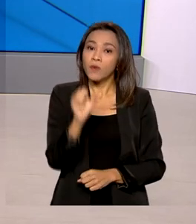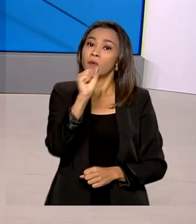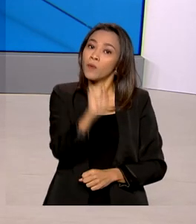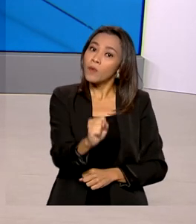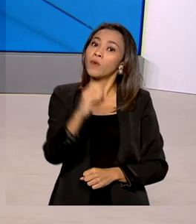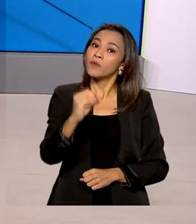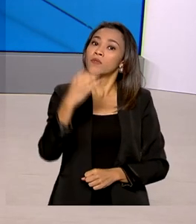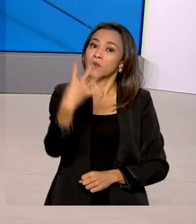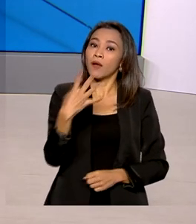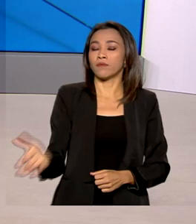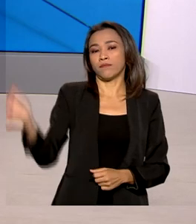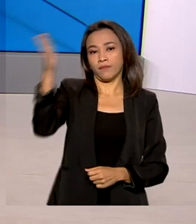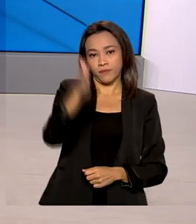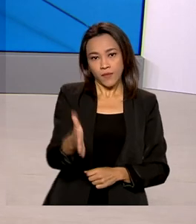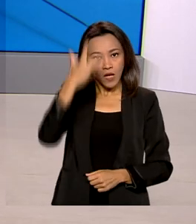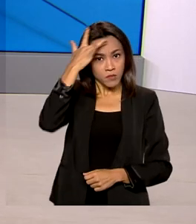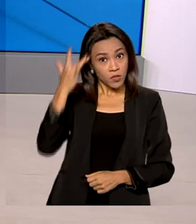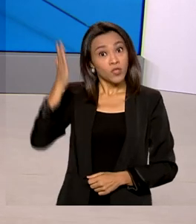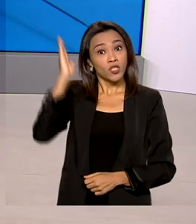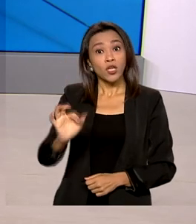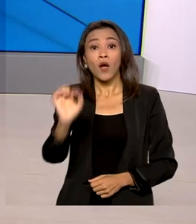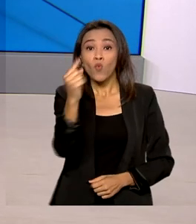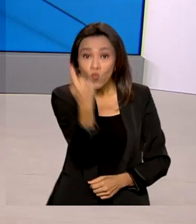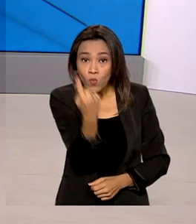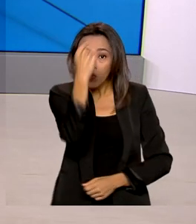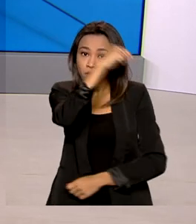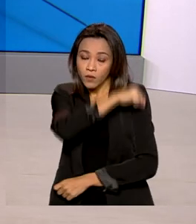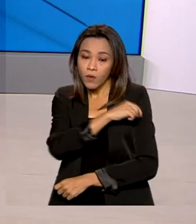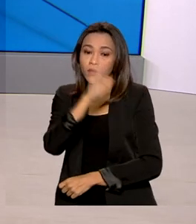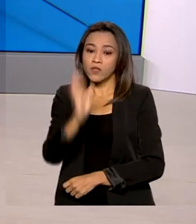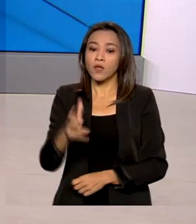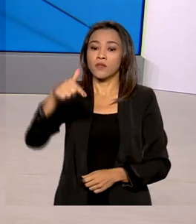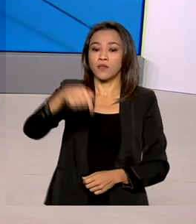101.476.804. As pessoas que vacinaram com uma dose são